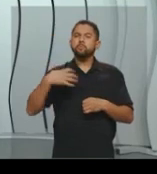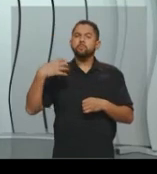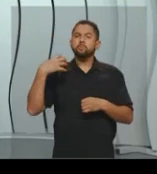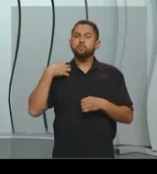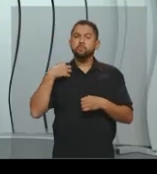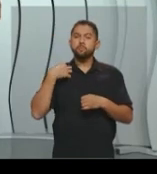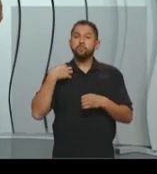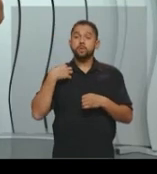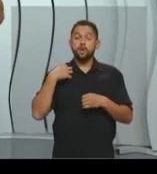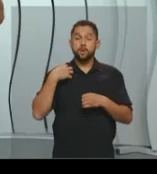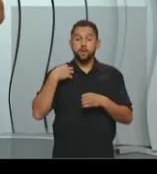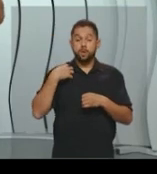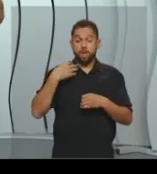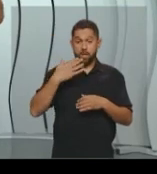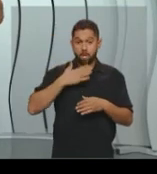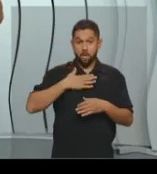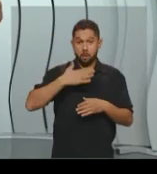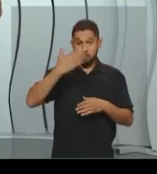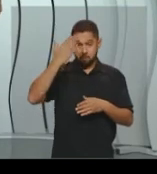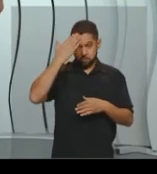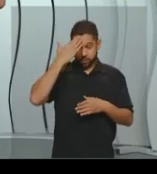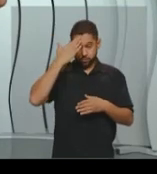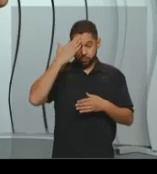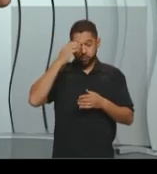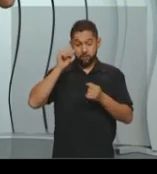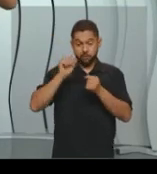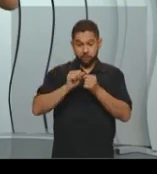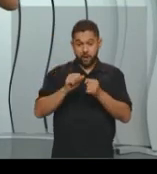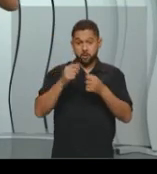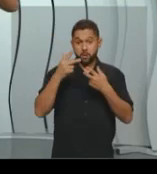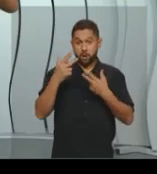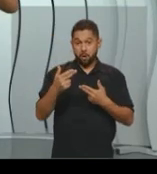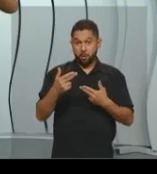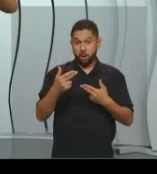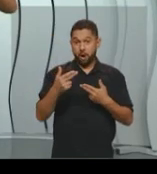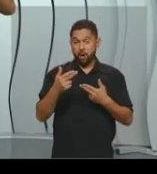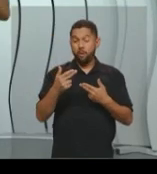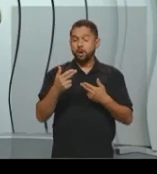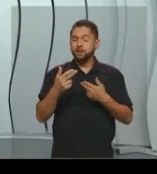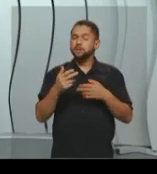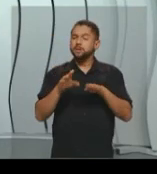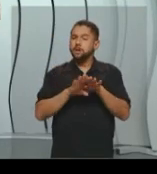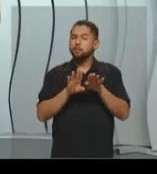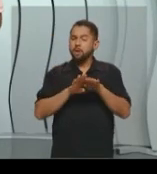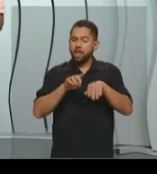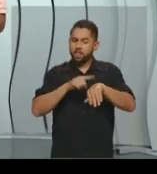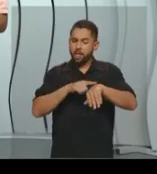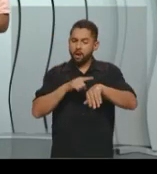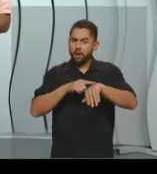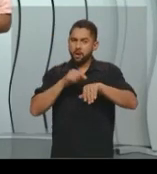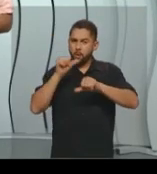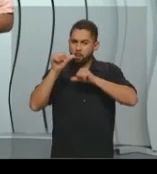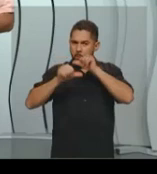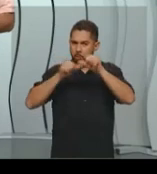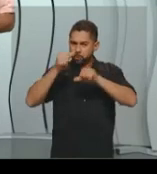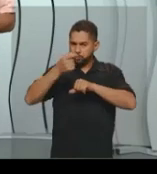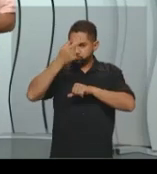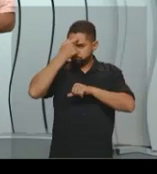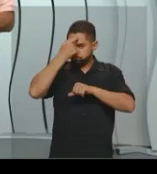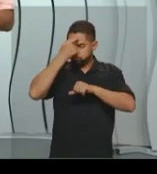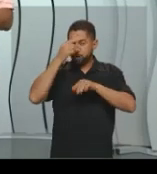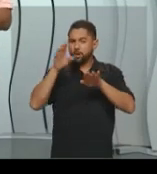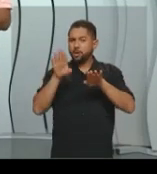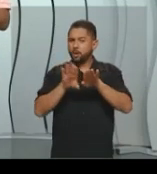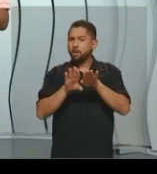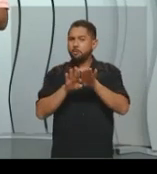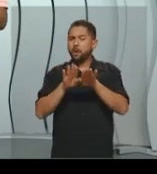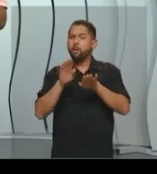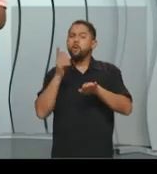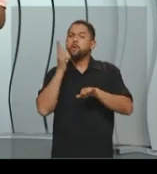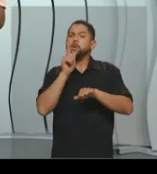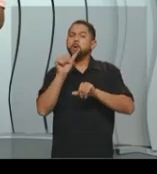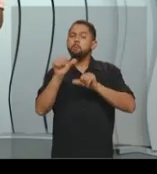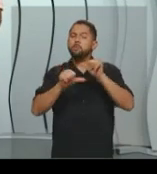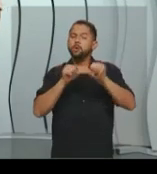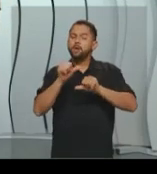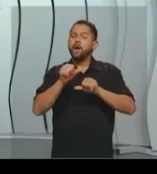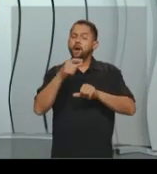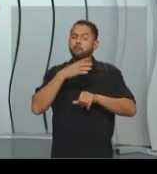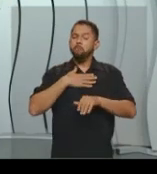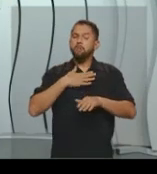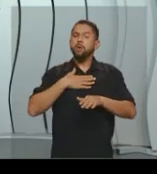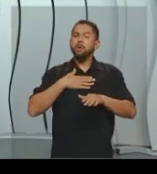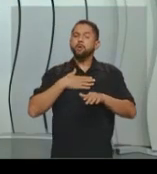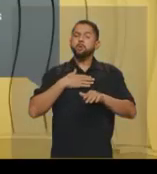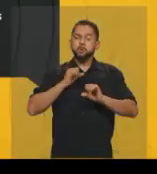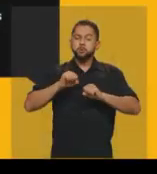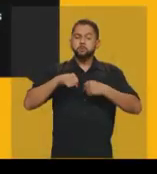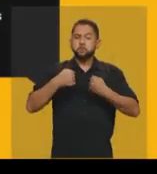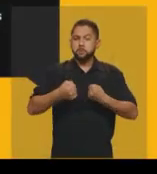eu penso e faço, e se eu mudo o pensamento, eu mudo também a minha ação, nós vamos falar agora de como Sócrates ele coloca